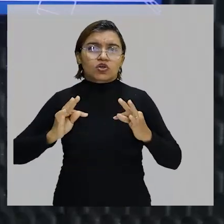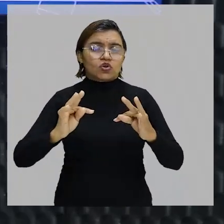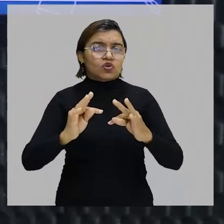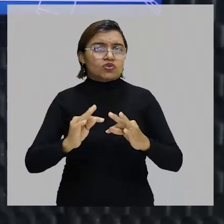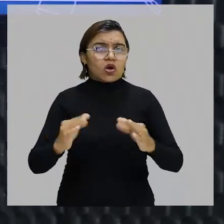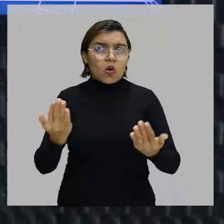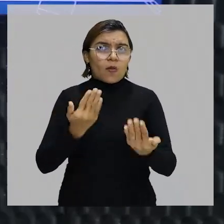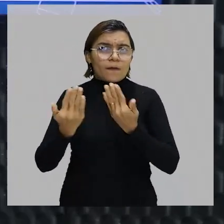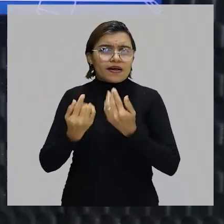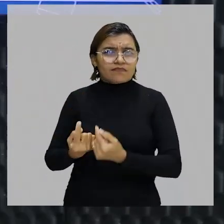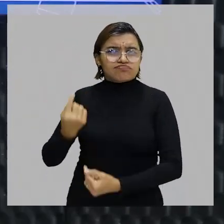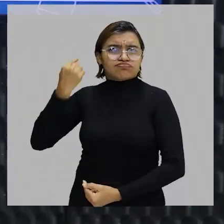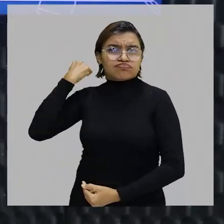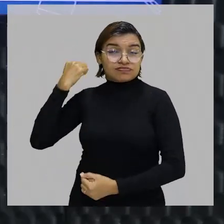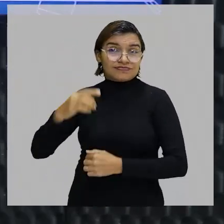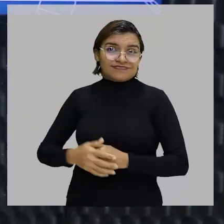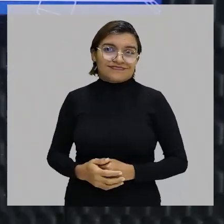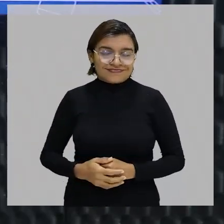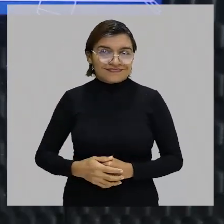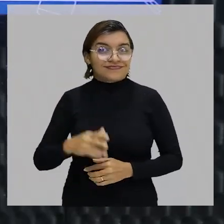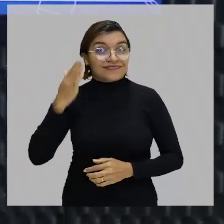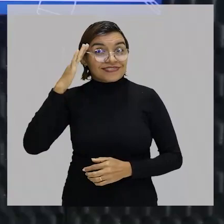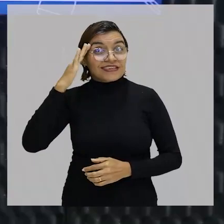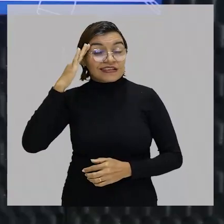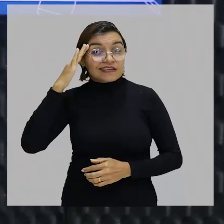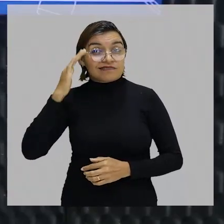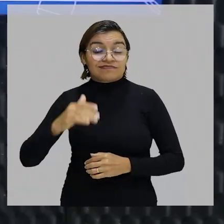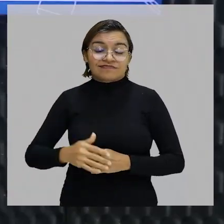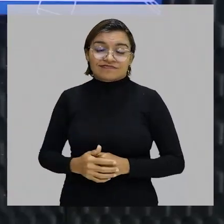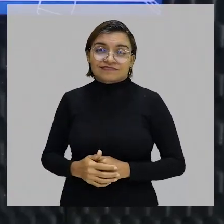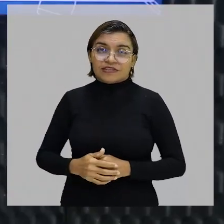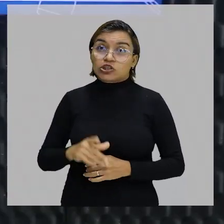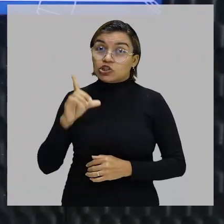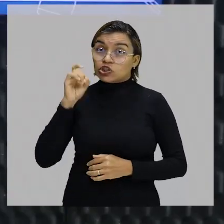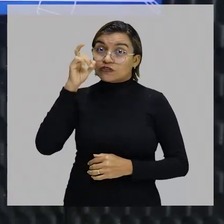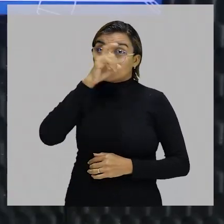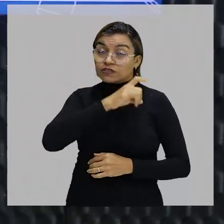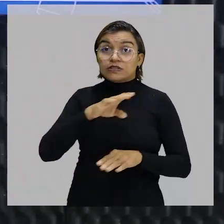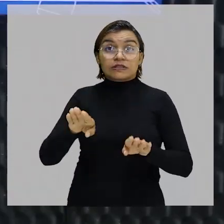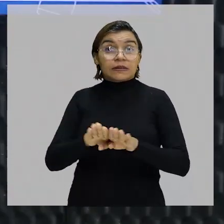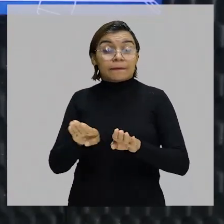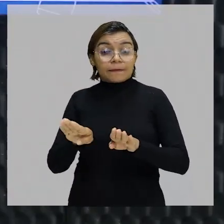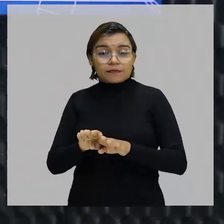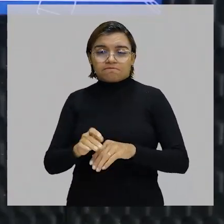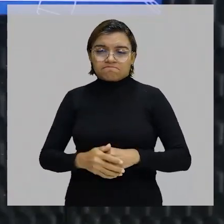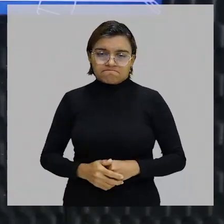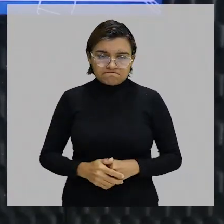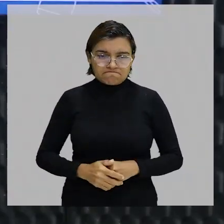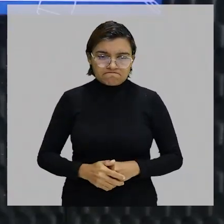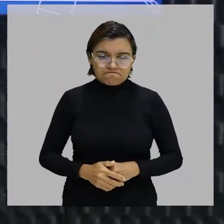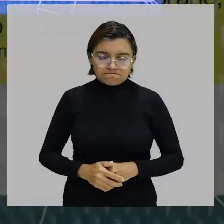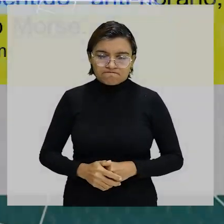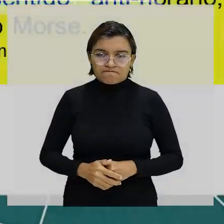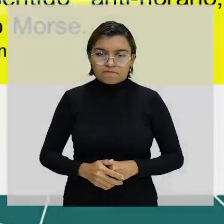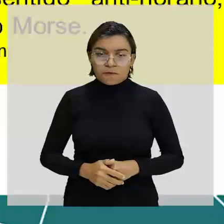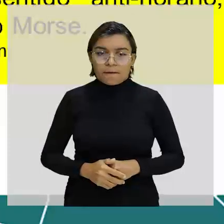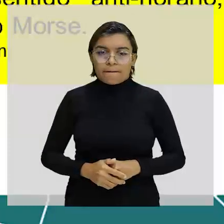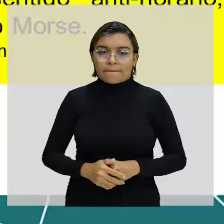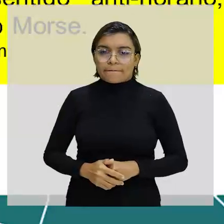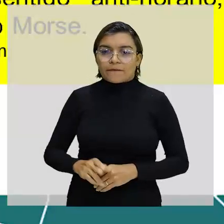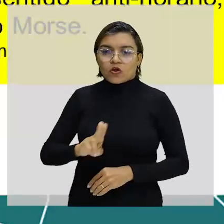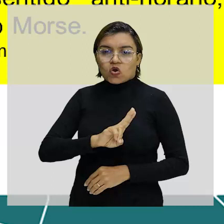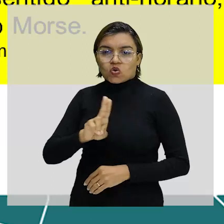da época, que era gigante e trabalhoso. Vocês estão entendendo o nível de complexidade e de facilitação? Bom, o nome da